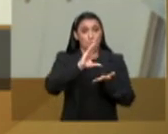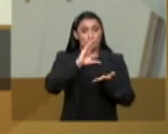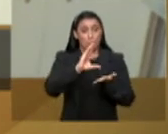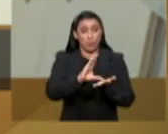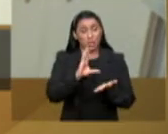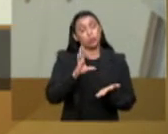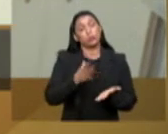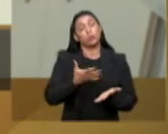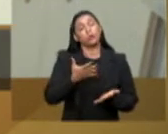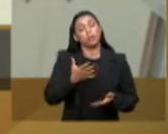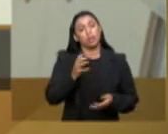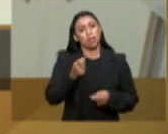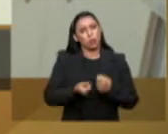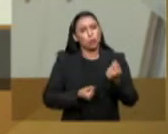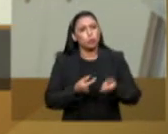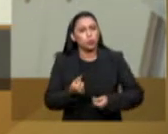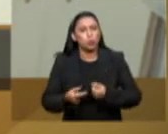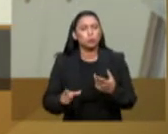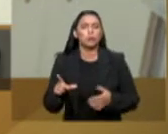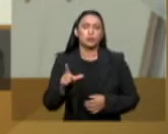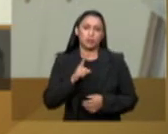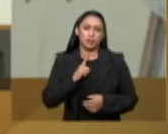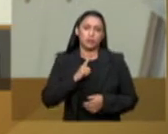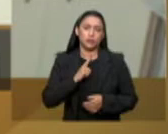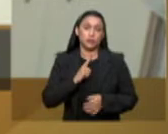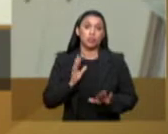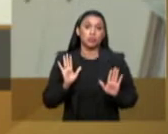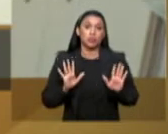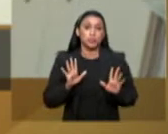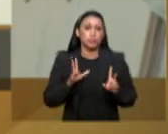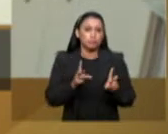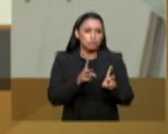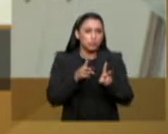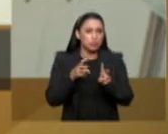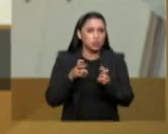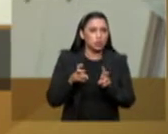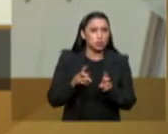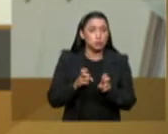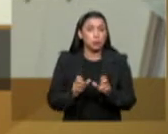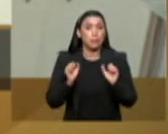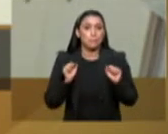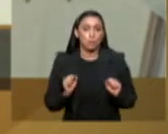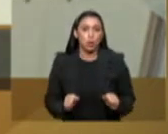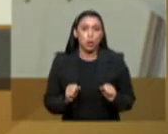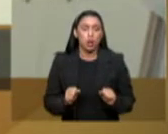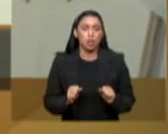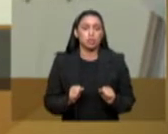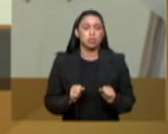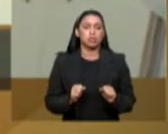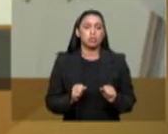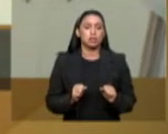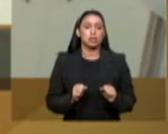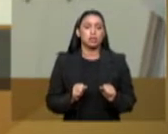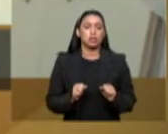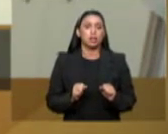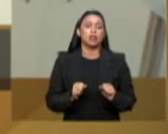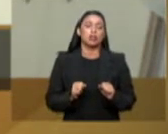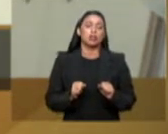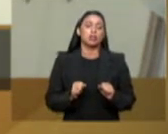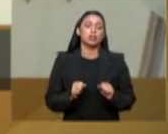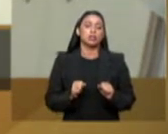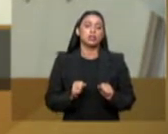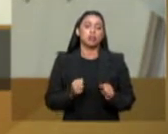está vivendo e, a partir dessa percepção, possa eventualmente beneficiar